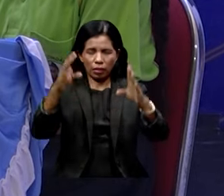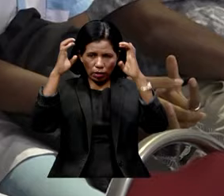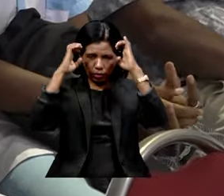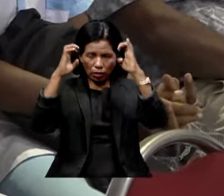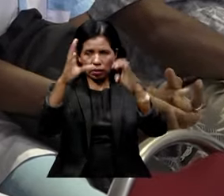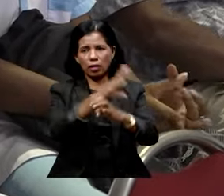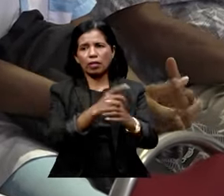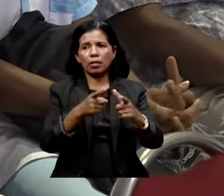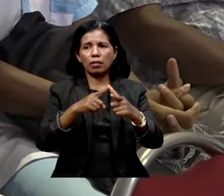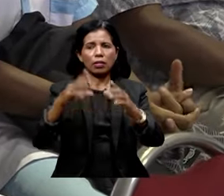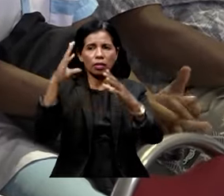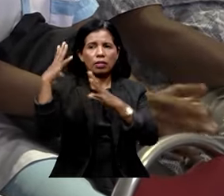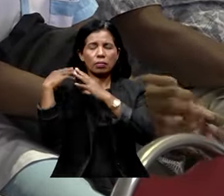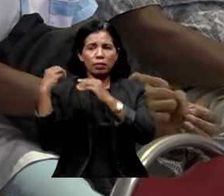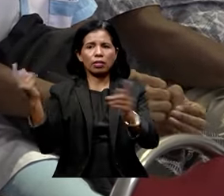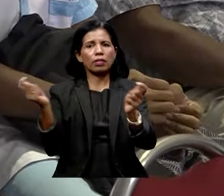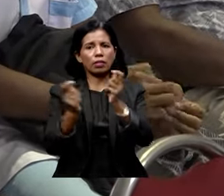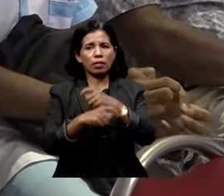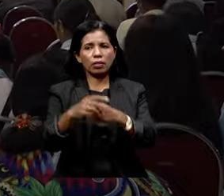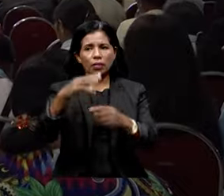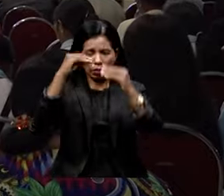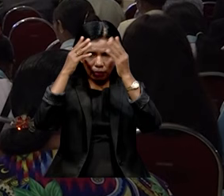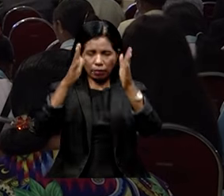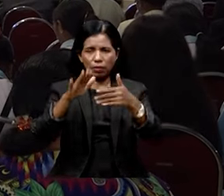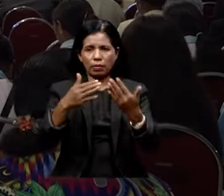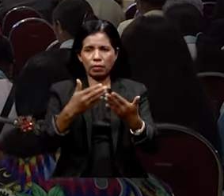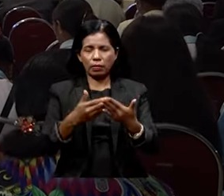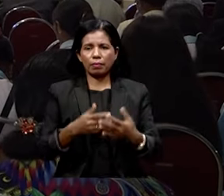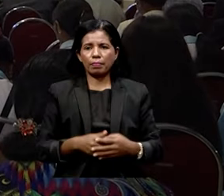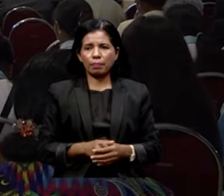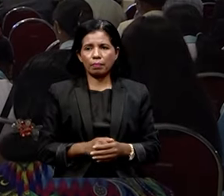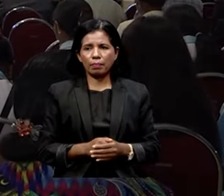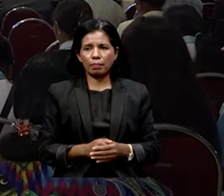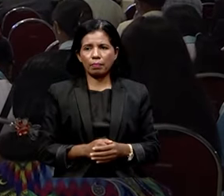lugar de esperança e transformação dos cidadãos. Lamberto da Silva, GMN.